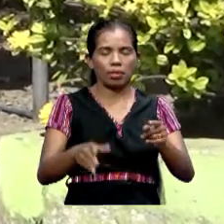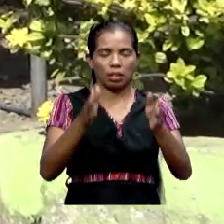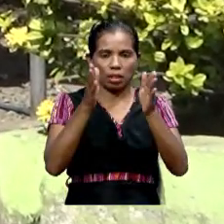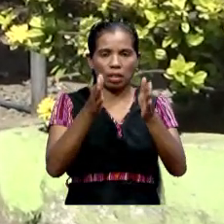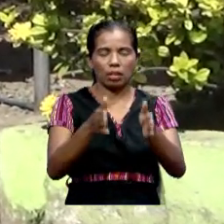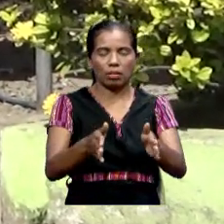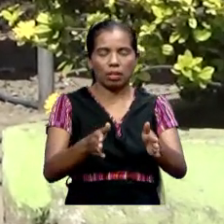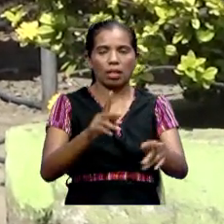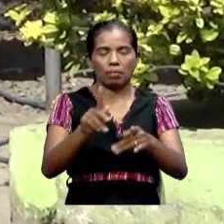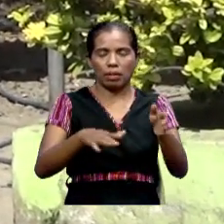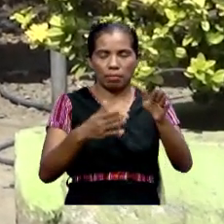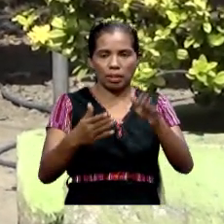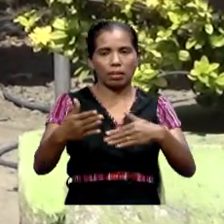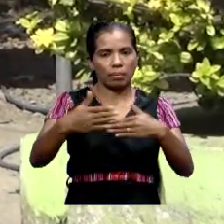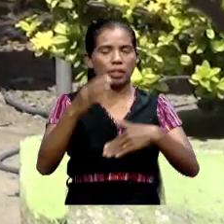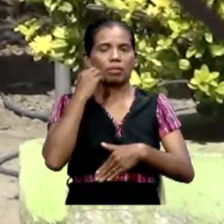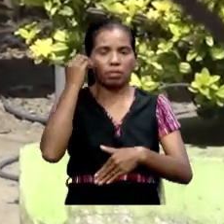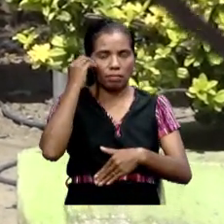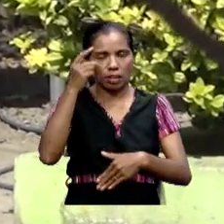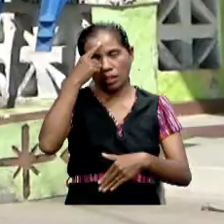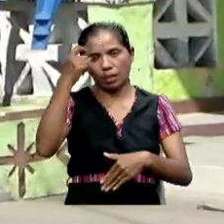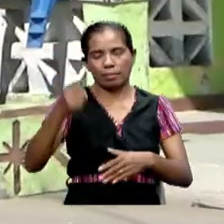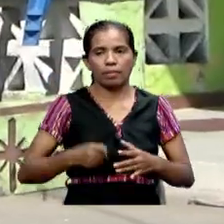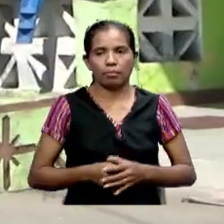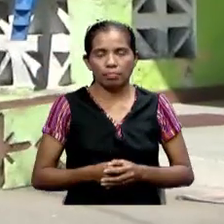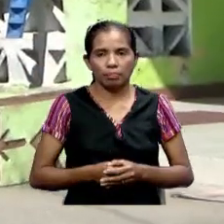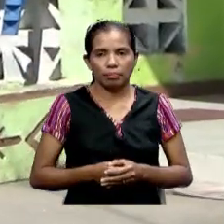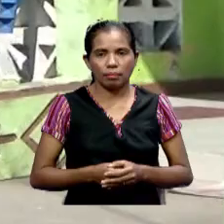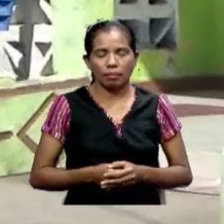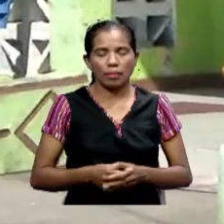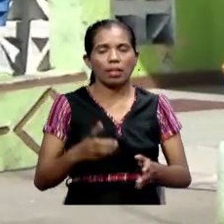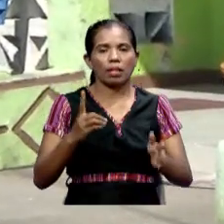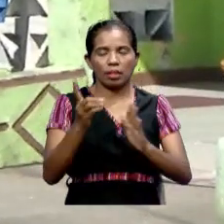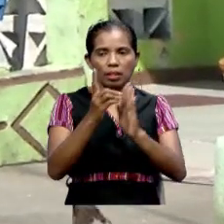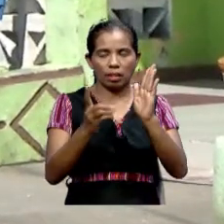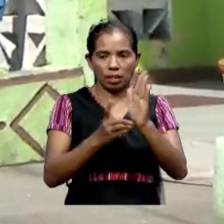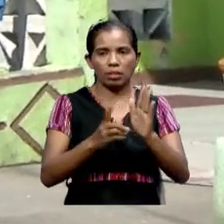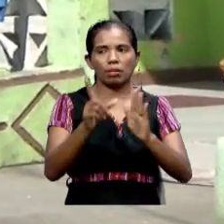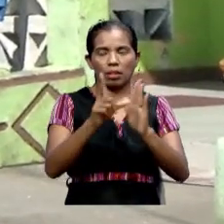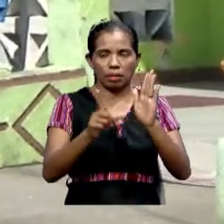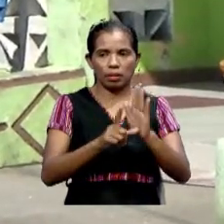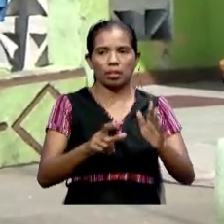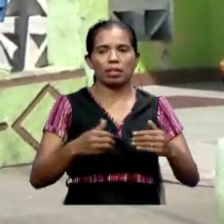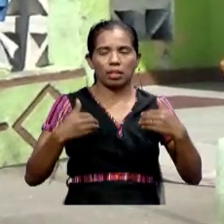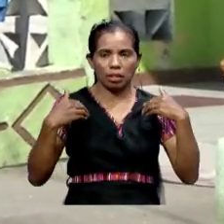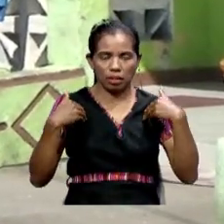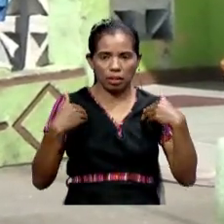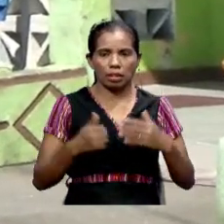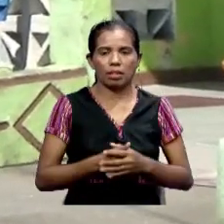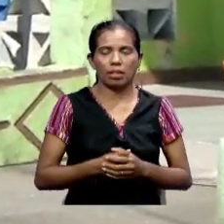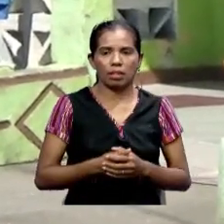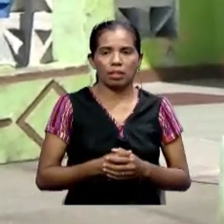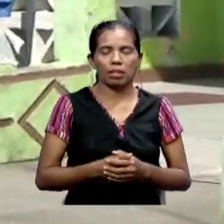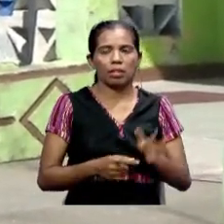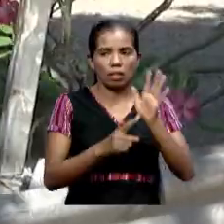mate ising iha umaninin tamba iha decreto ne mos iha koima ne be maka se